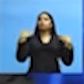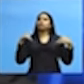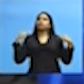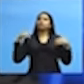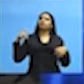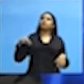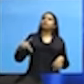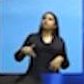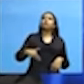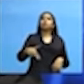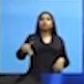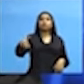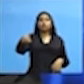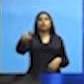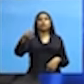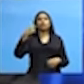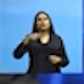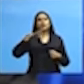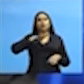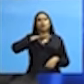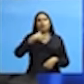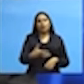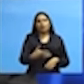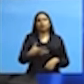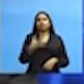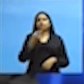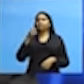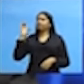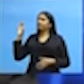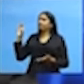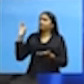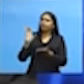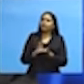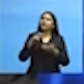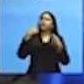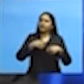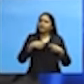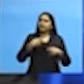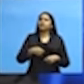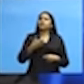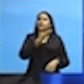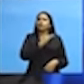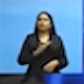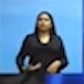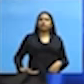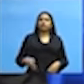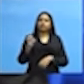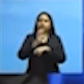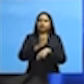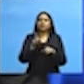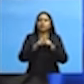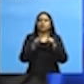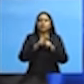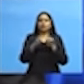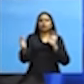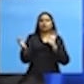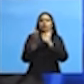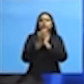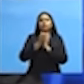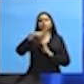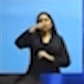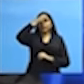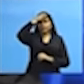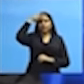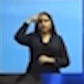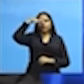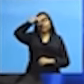essa coragem de utilizar bem os recursos que nós vamos, governo do estado, em parceria com a prefeitura de Manaus, fazer